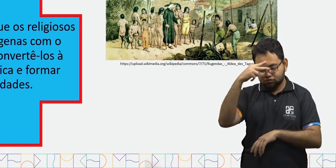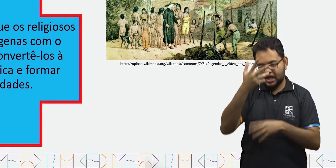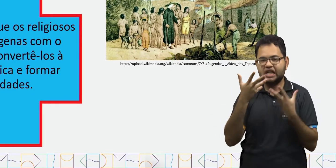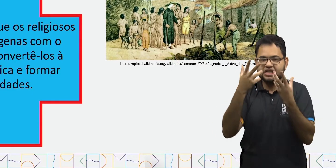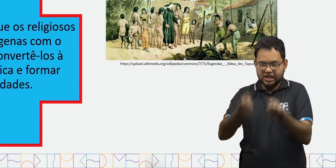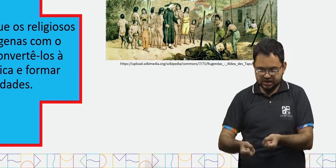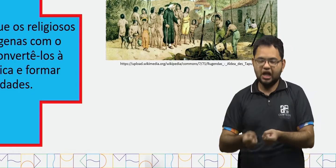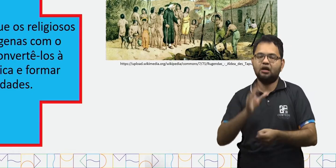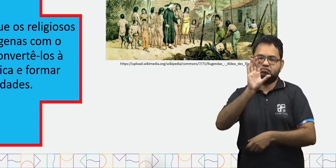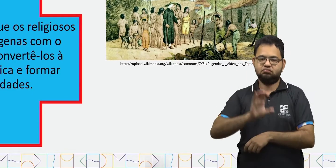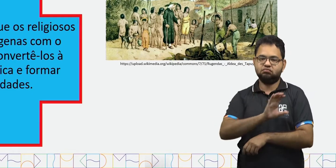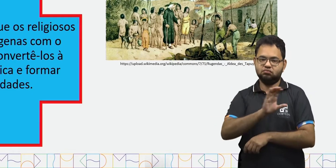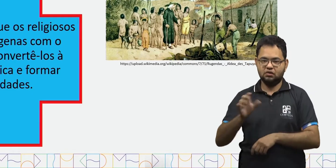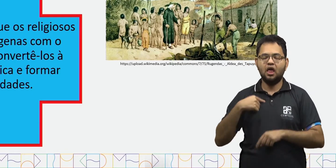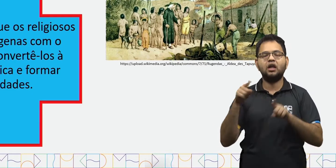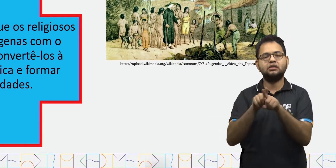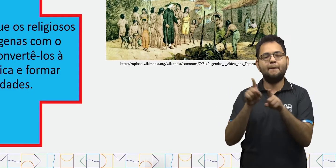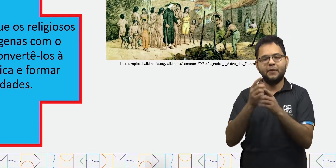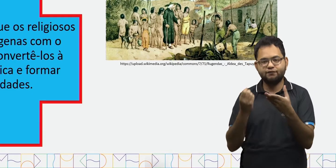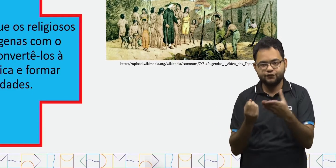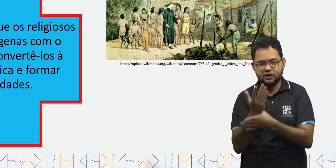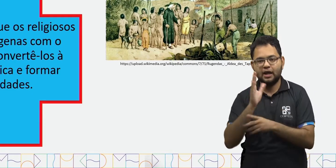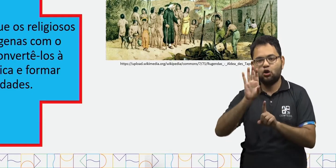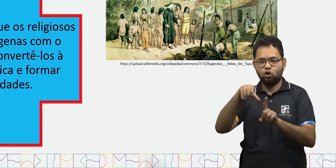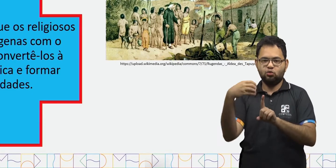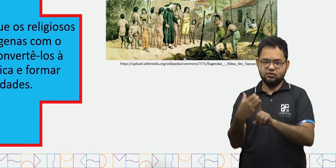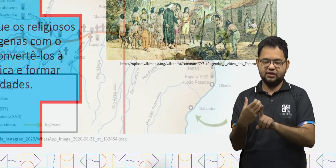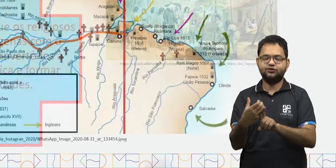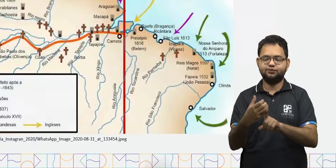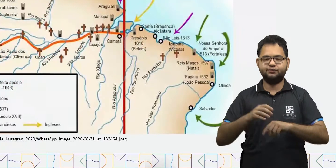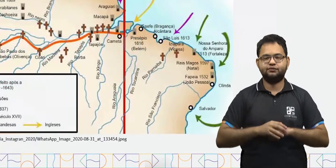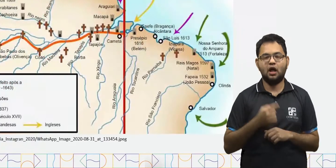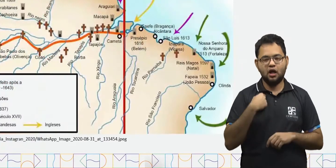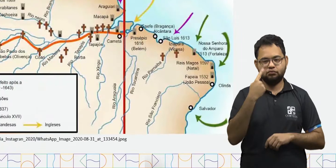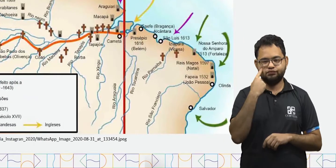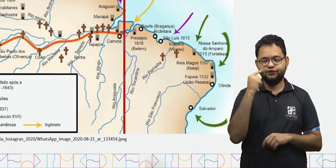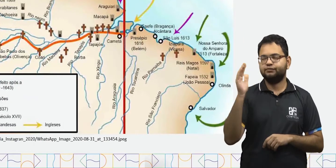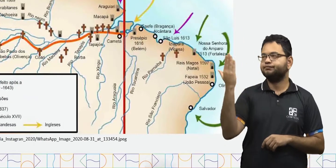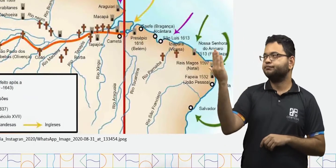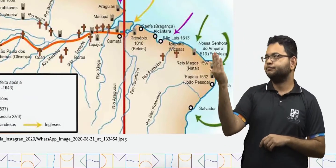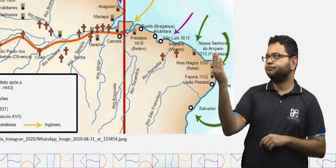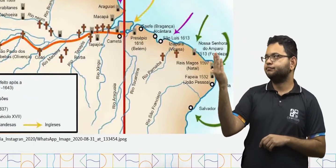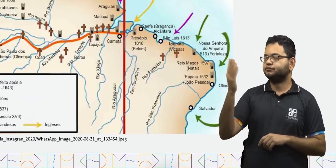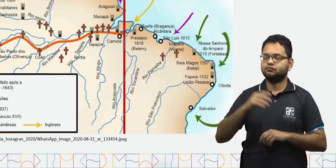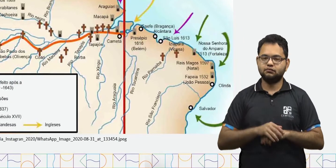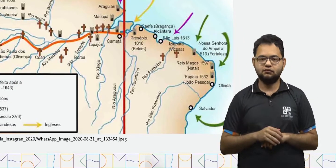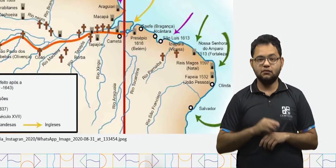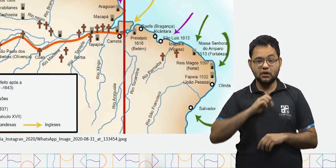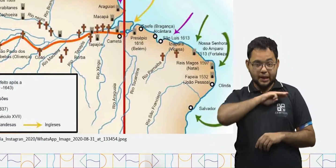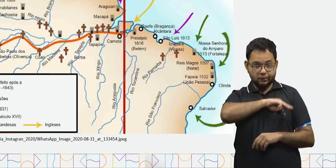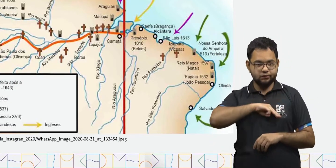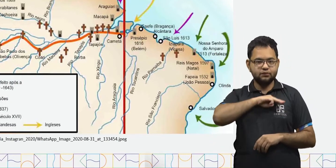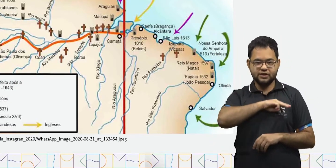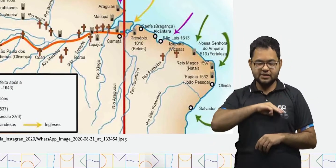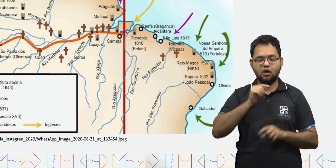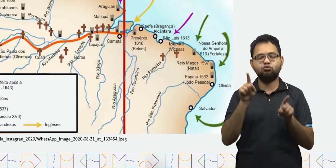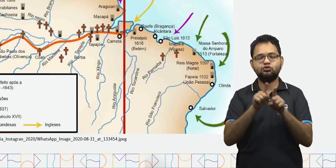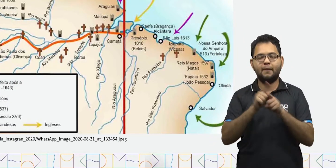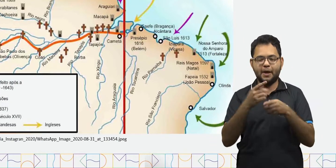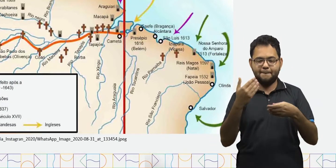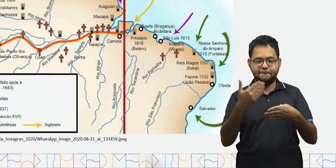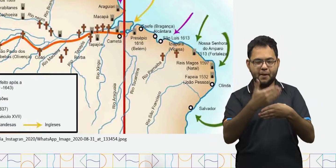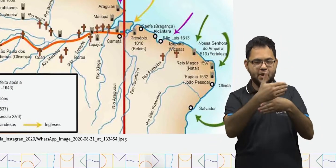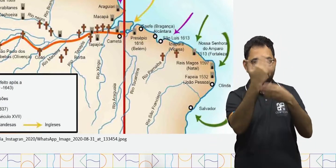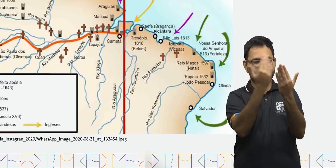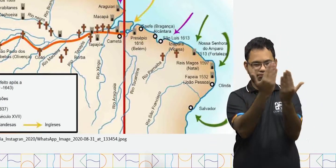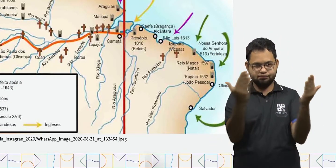religião, além de formar comunidades que se autossustentavam. Como vemos nesse mapa, essas missões religiosas e os